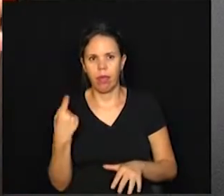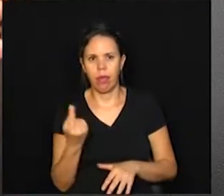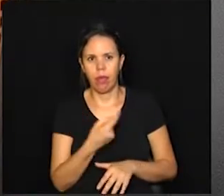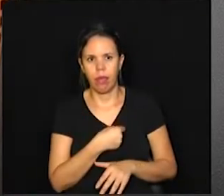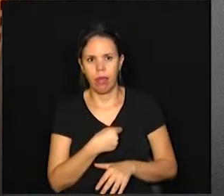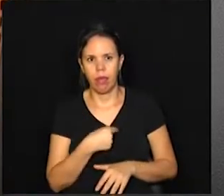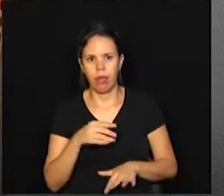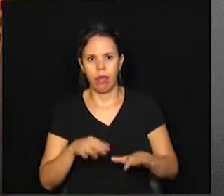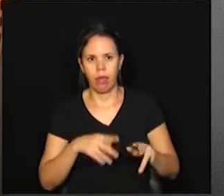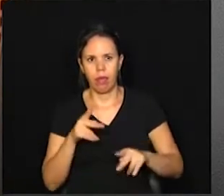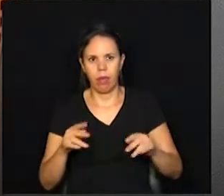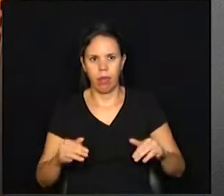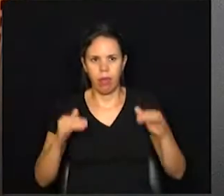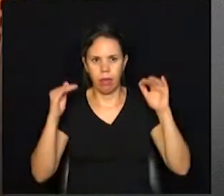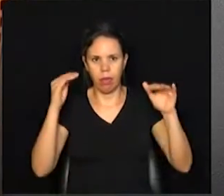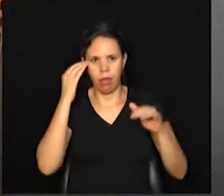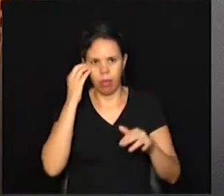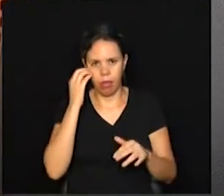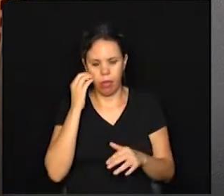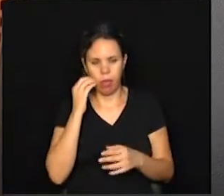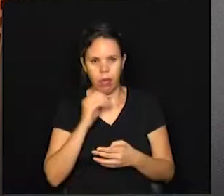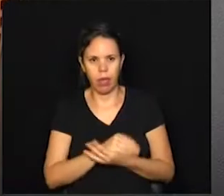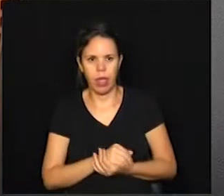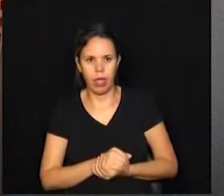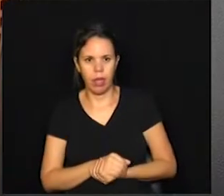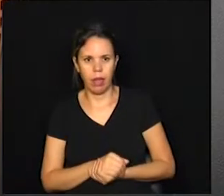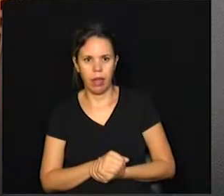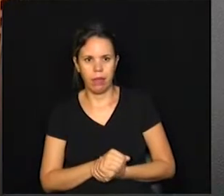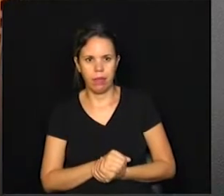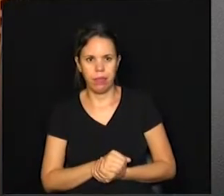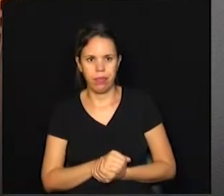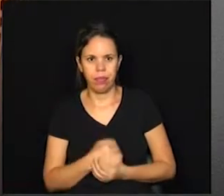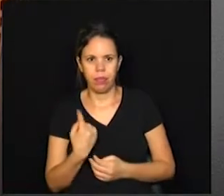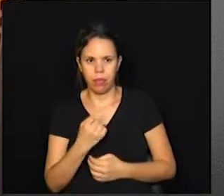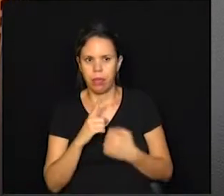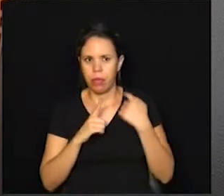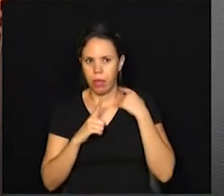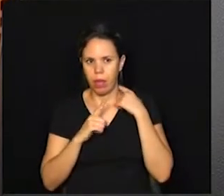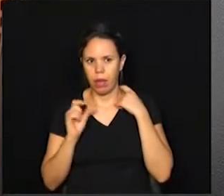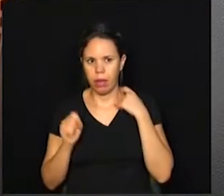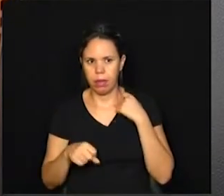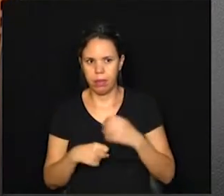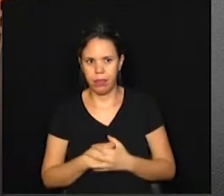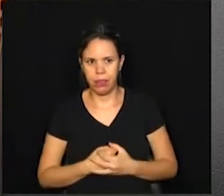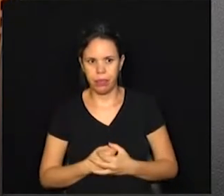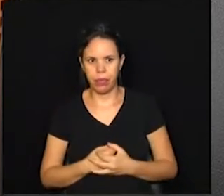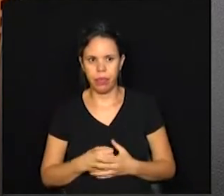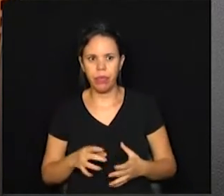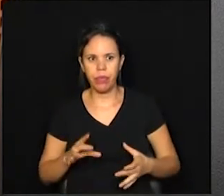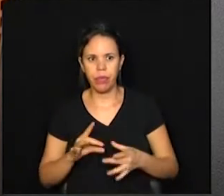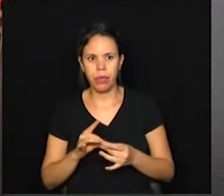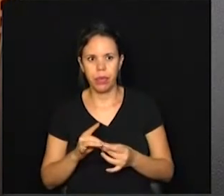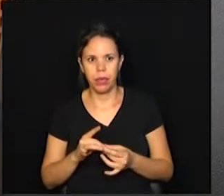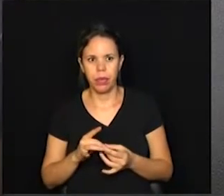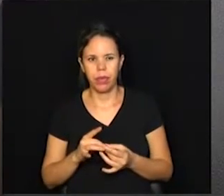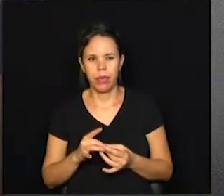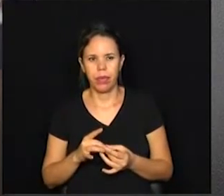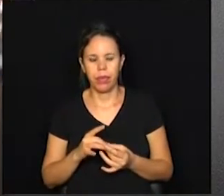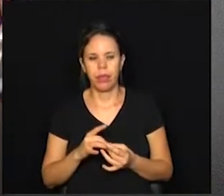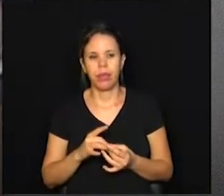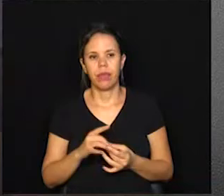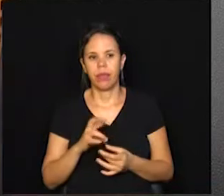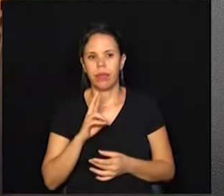às vezes adultos, né, de outra geração, mas nós temos sim que estarmos unidos para dar